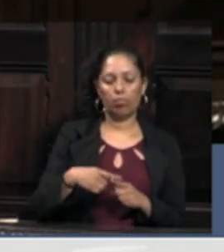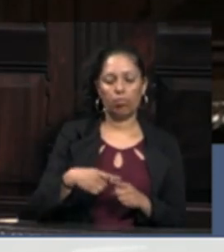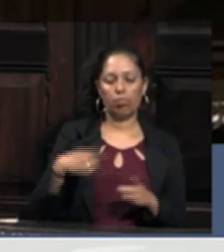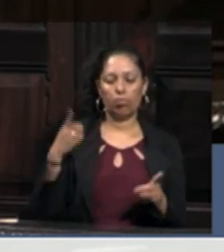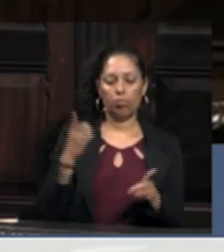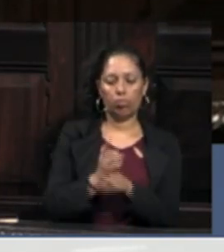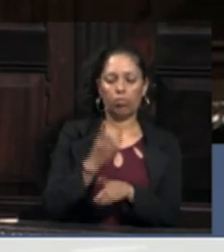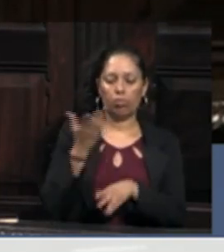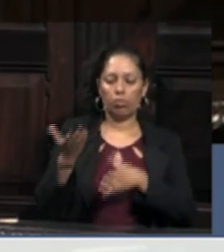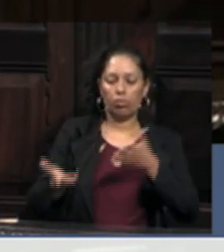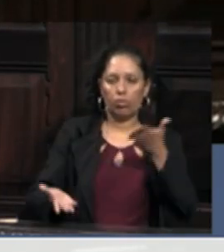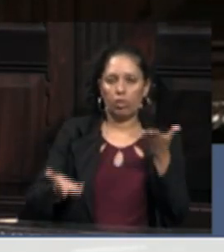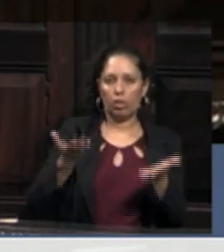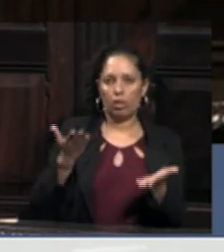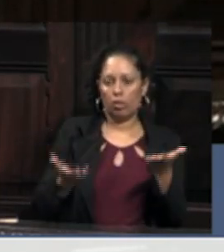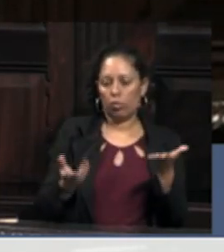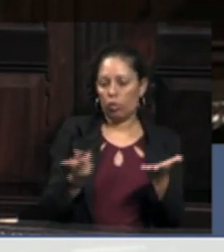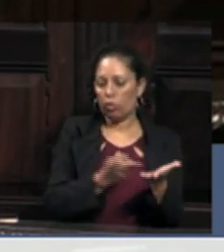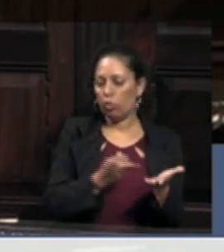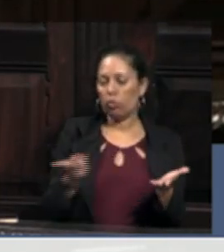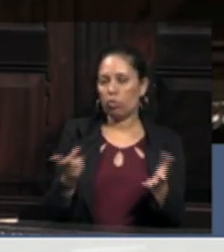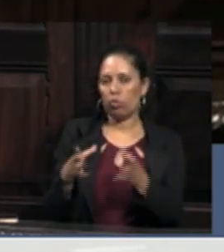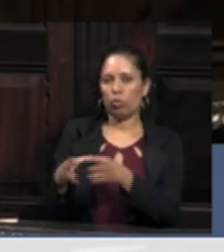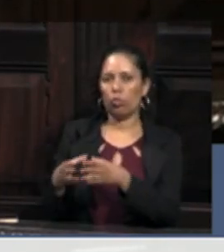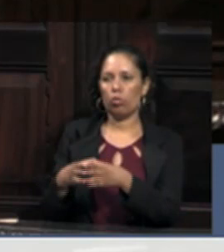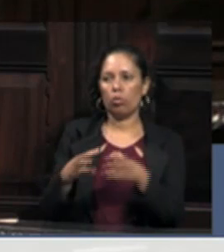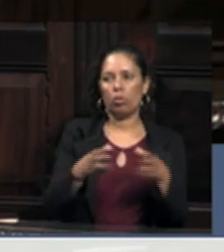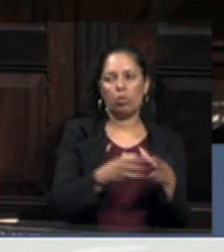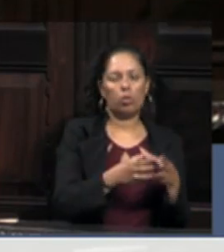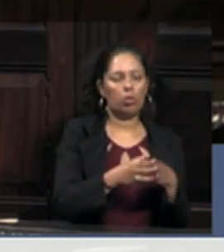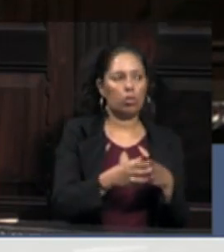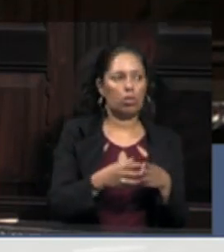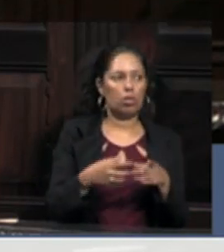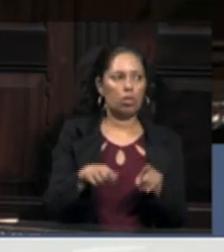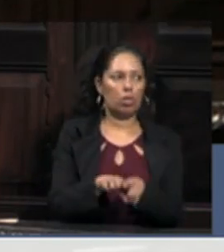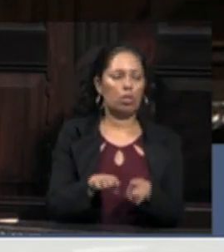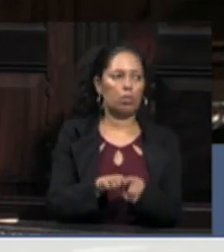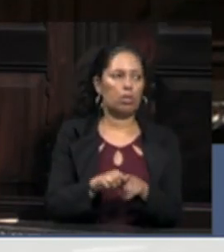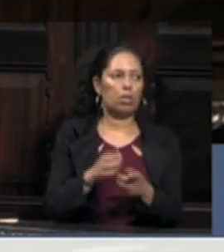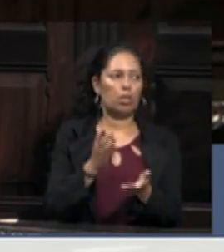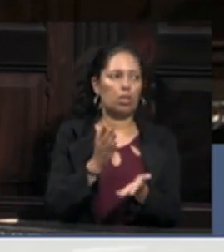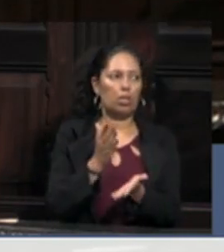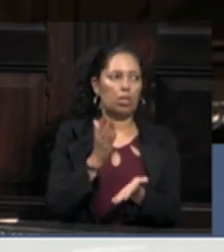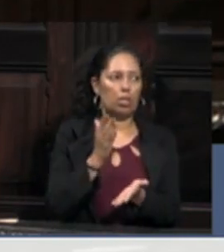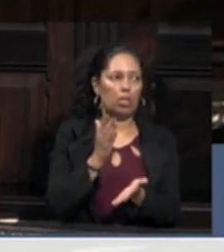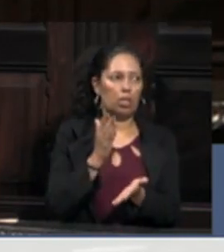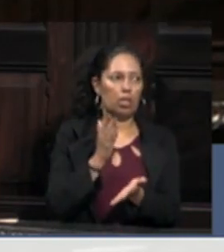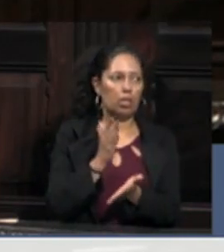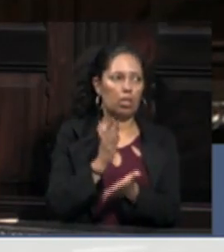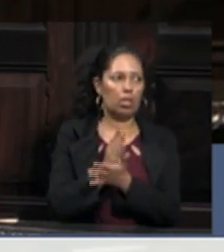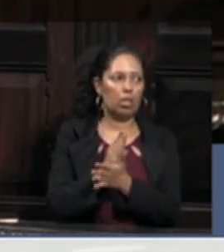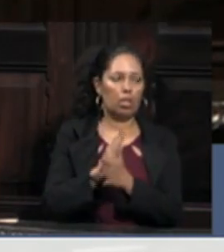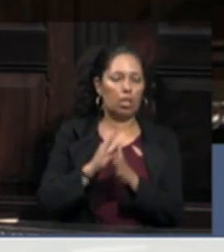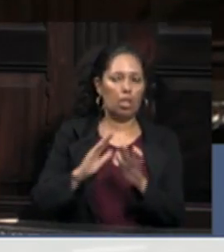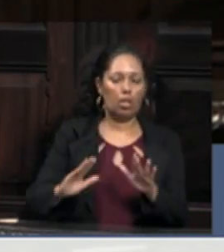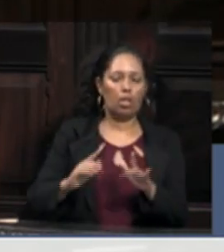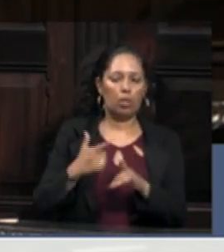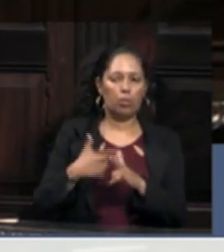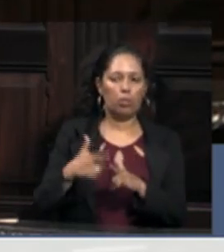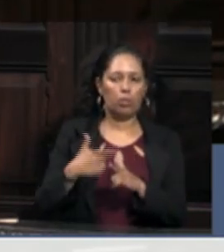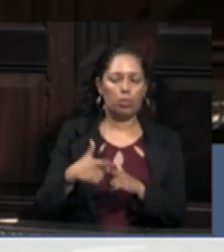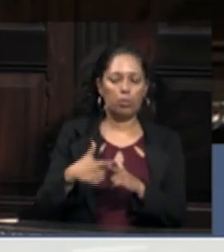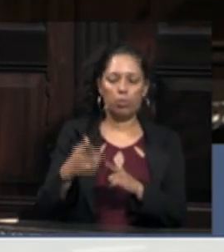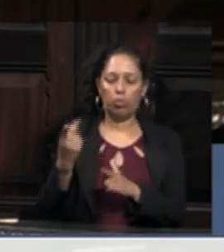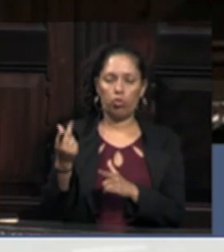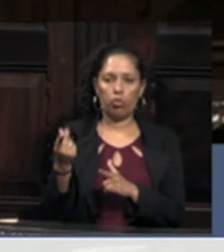melhor entre os 2 fundos e não tenhamos um tão deficitário quanto é o